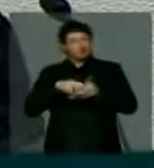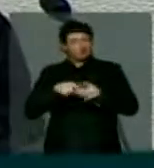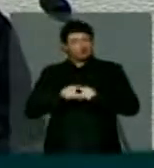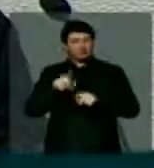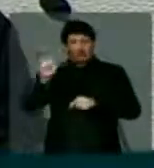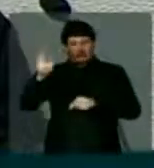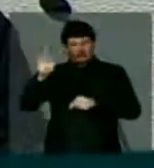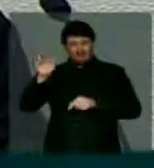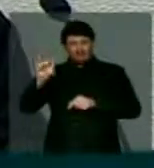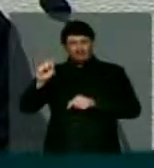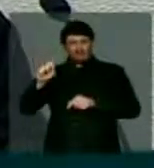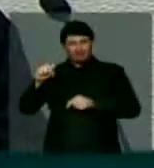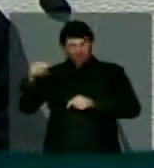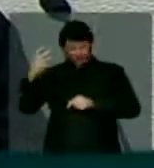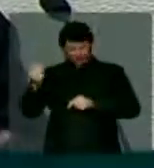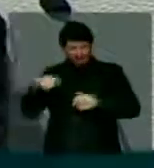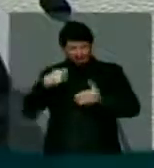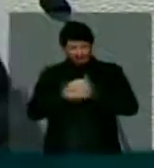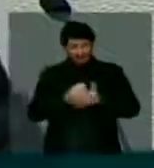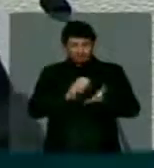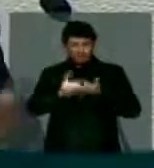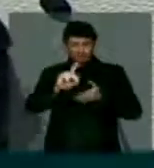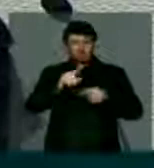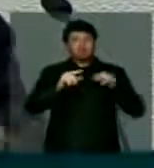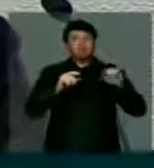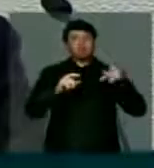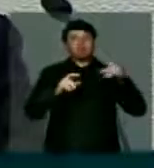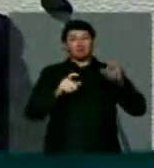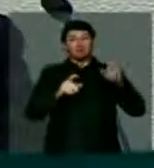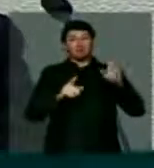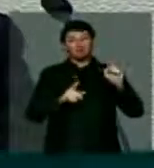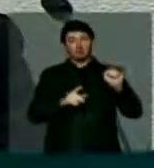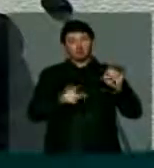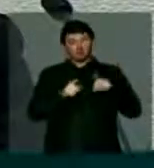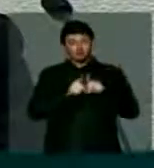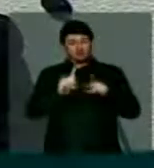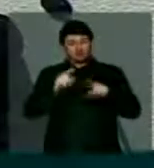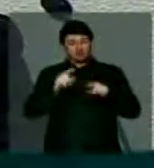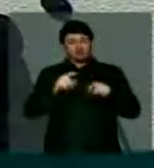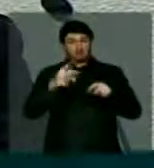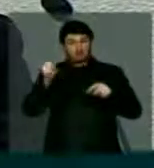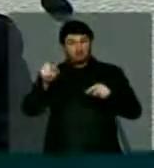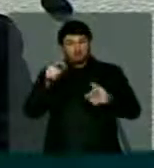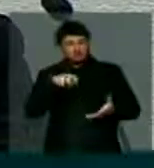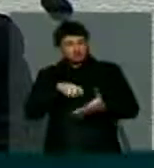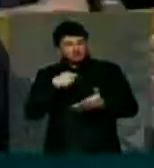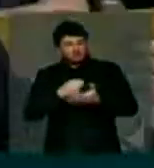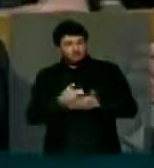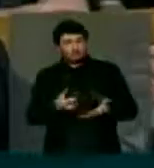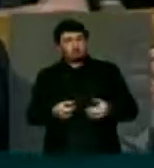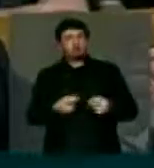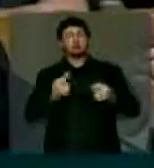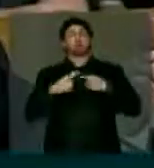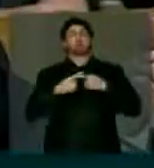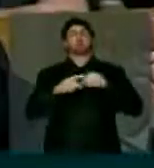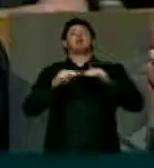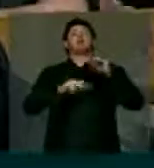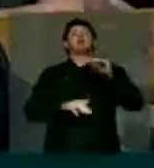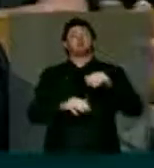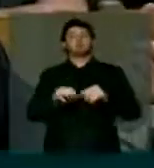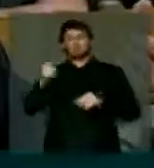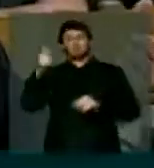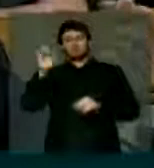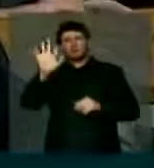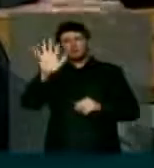Astra ia aceitar pagar penalidade por não investir, se a Petrobras também não tivesse que pagar penalidade por não investir? Mas por que esse desequilíbrio? Então, não